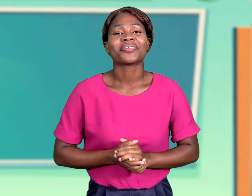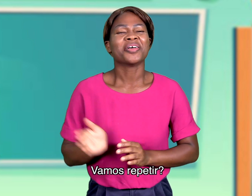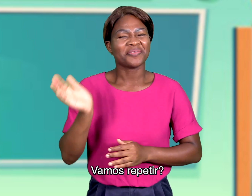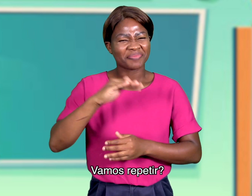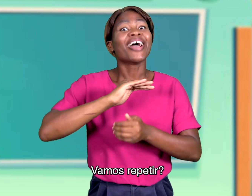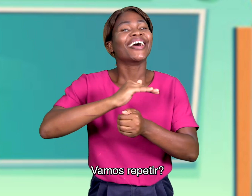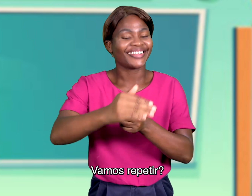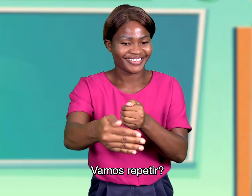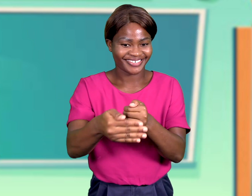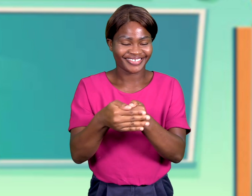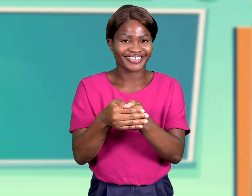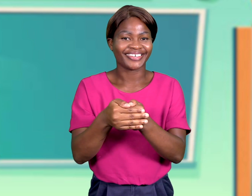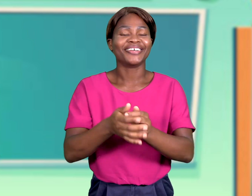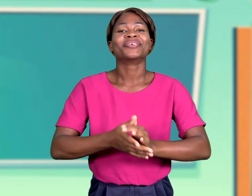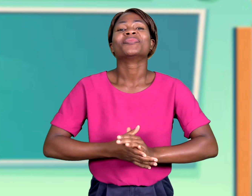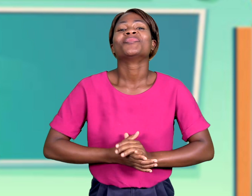Vamos repetir.